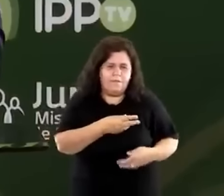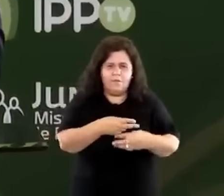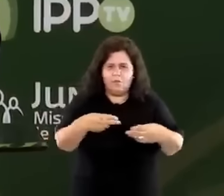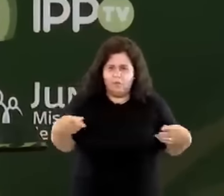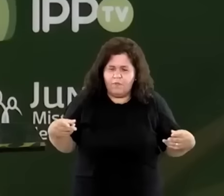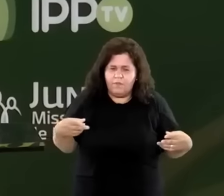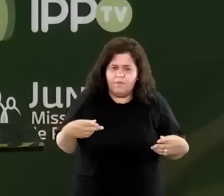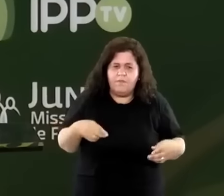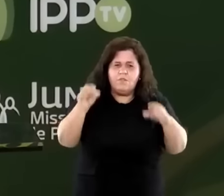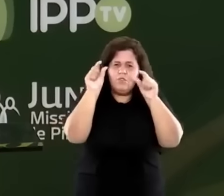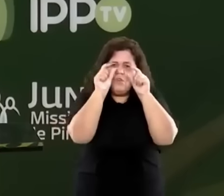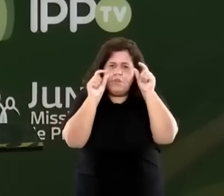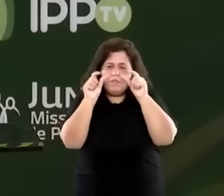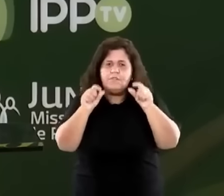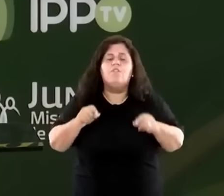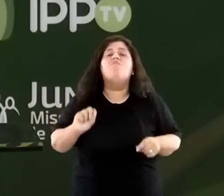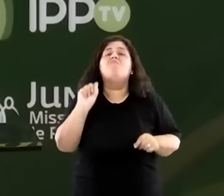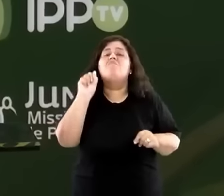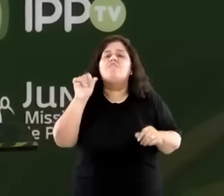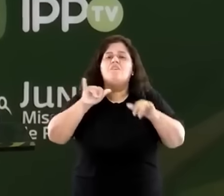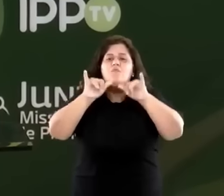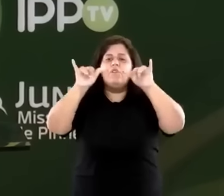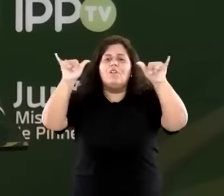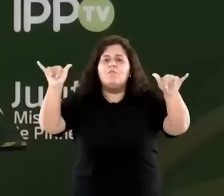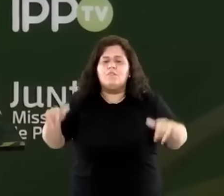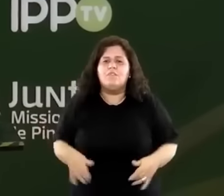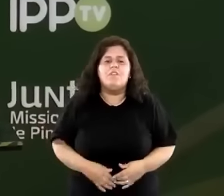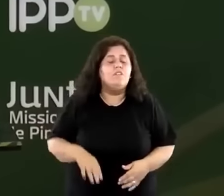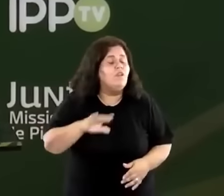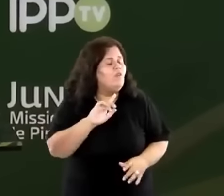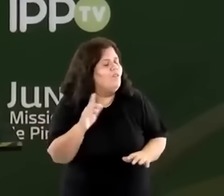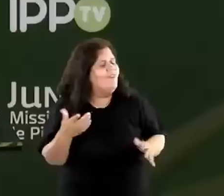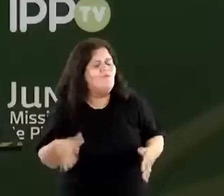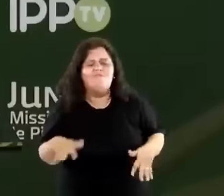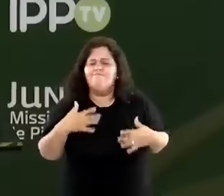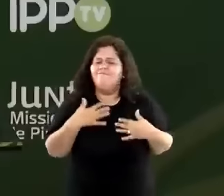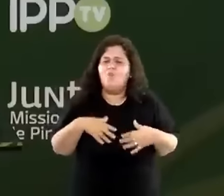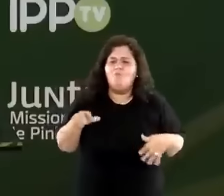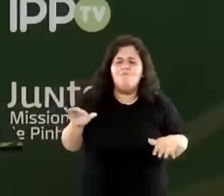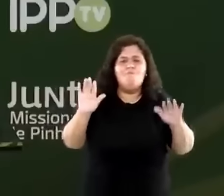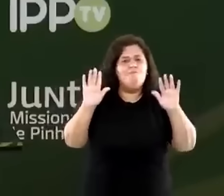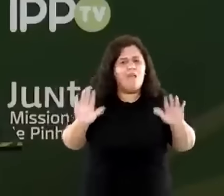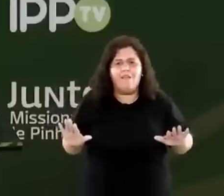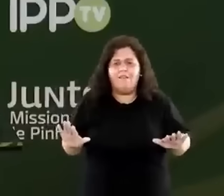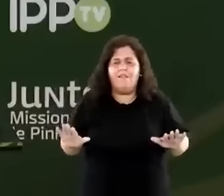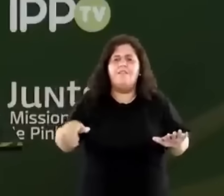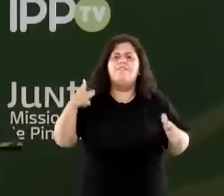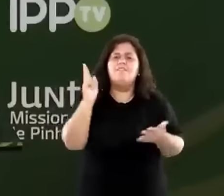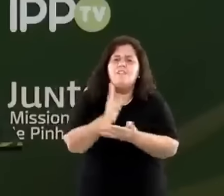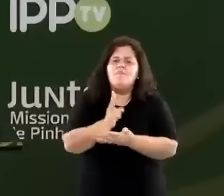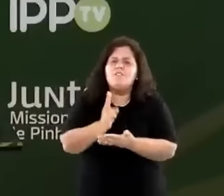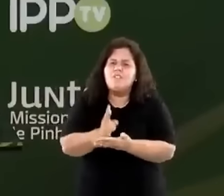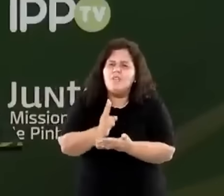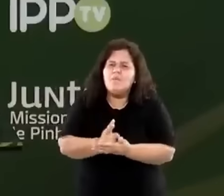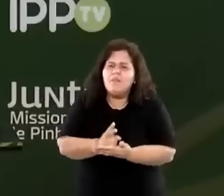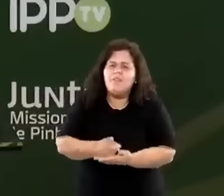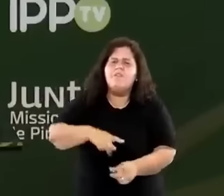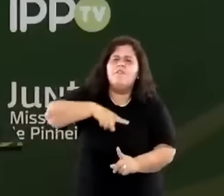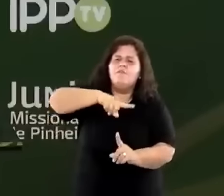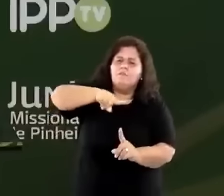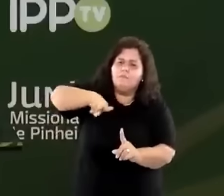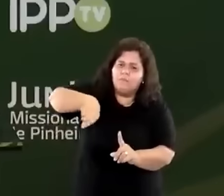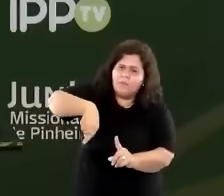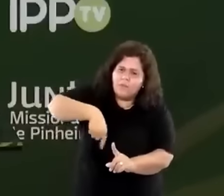Versículo 8 a parte B eles não TM descanso nem de dia nem de De noite proclamando vamos juntos Santo